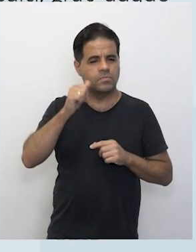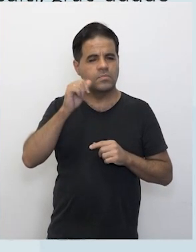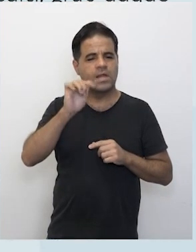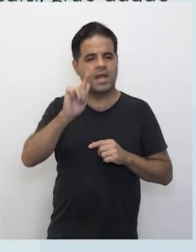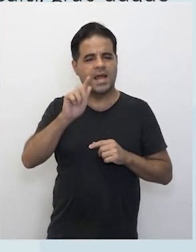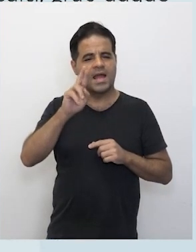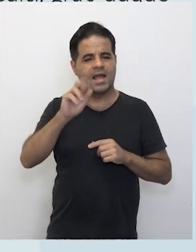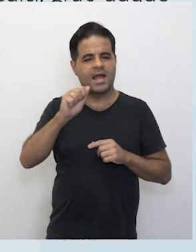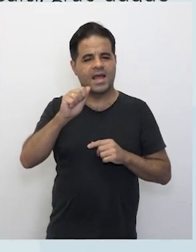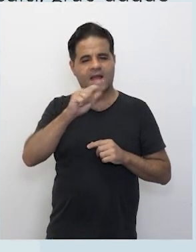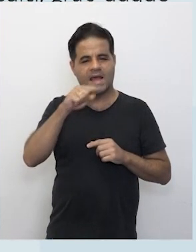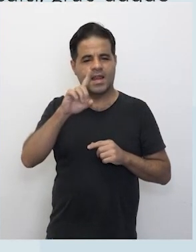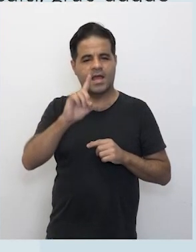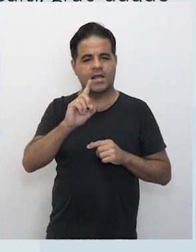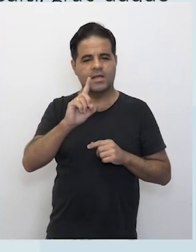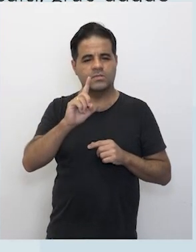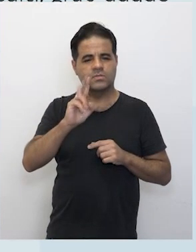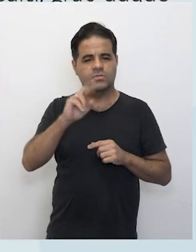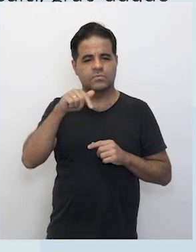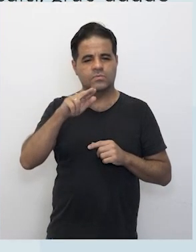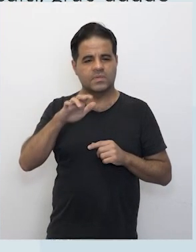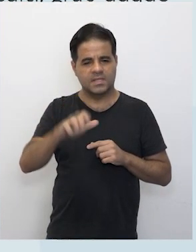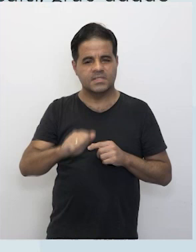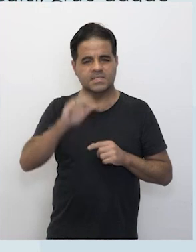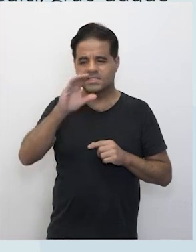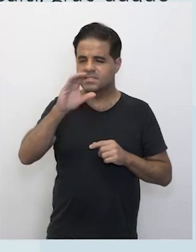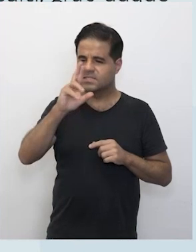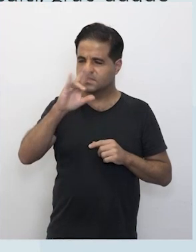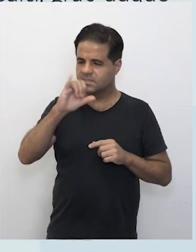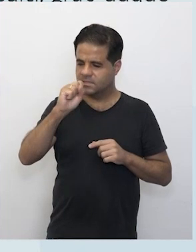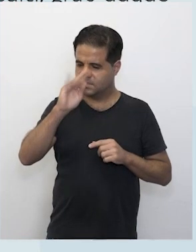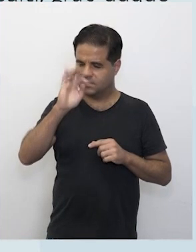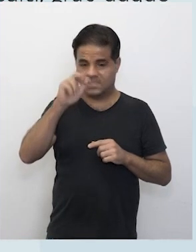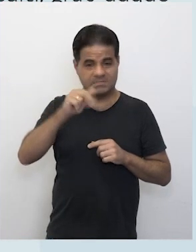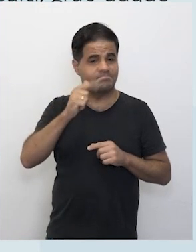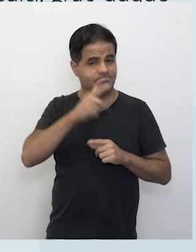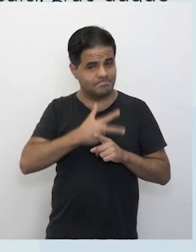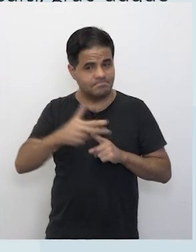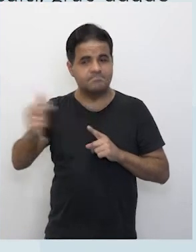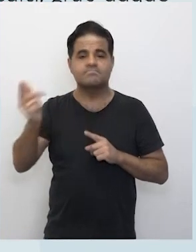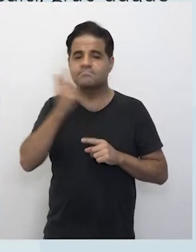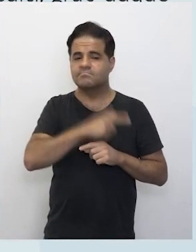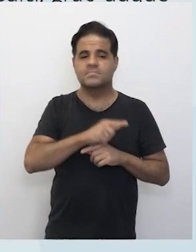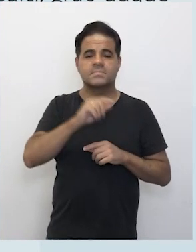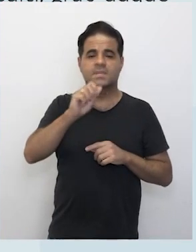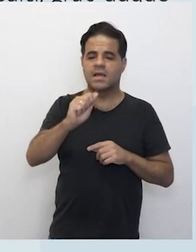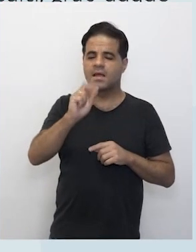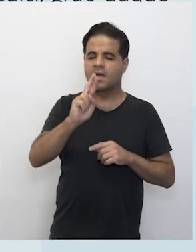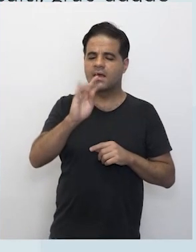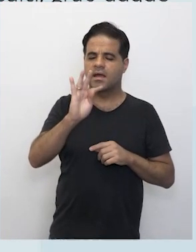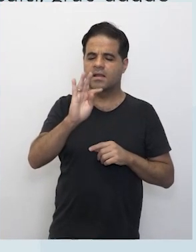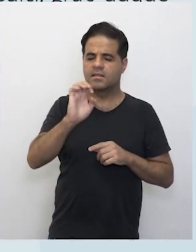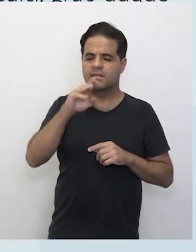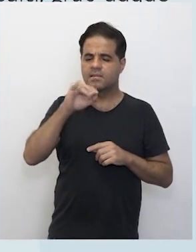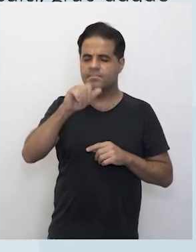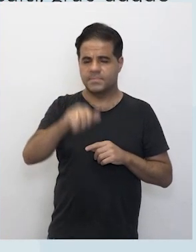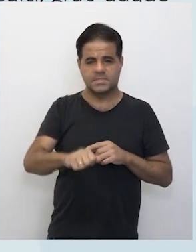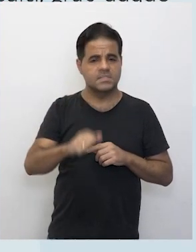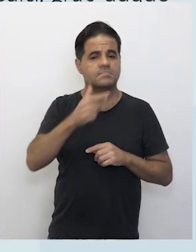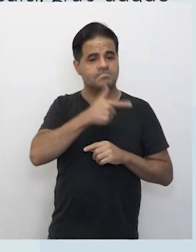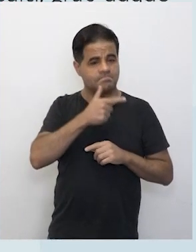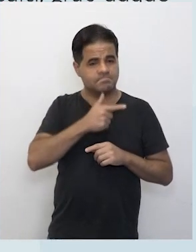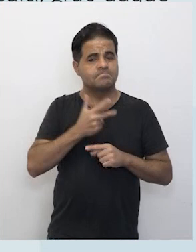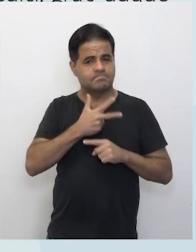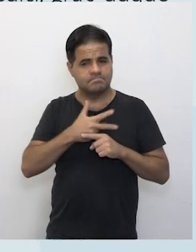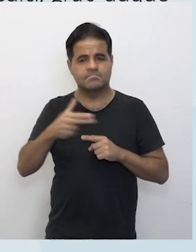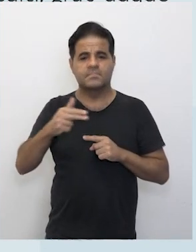conseguiu vencer pelo trabalho, pelo talento, tá? A Artemísia também tinha contato com Galileu